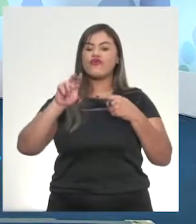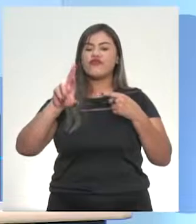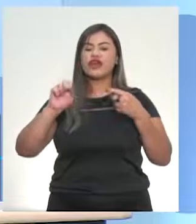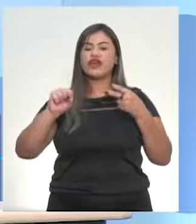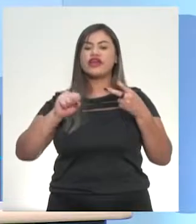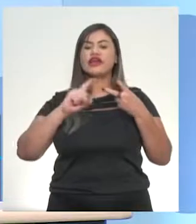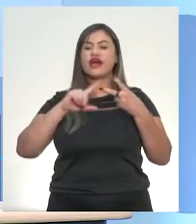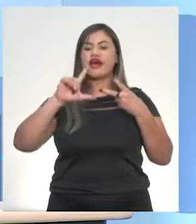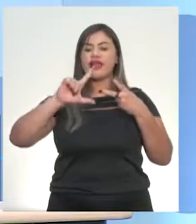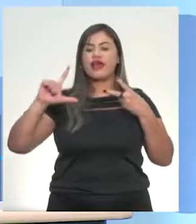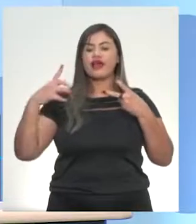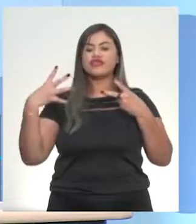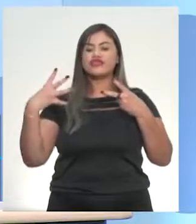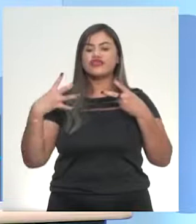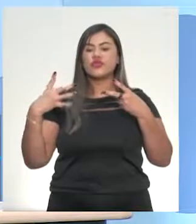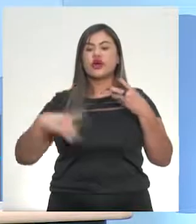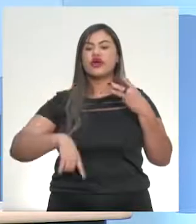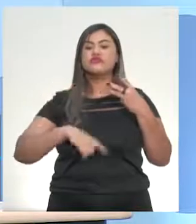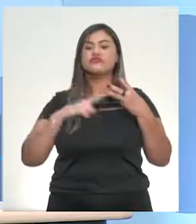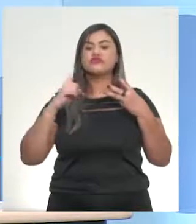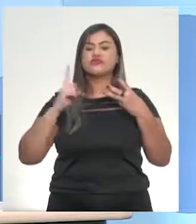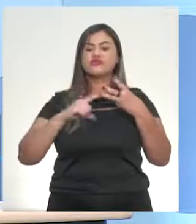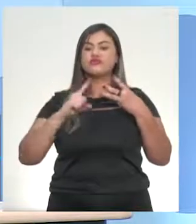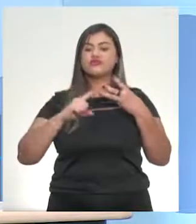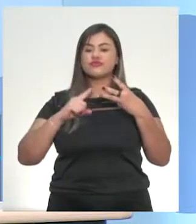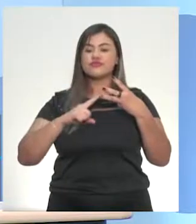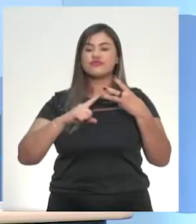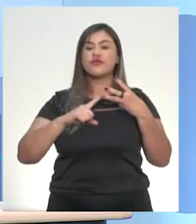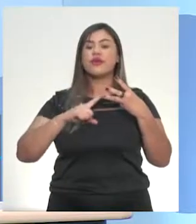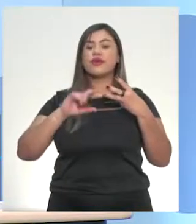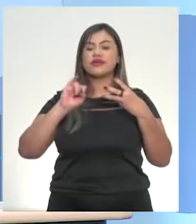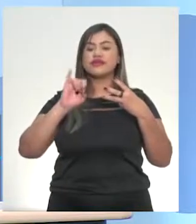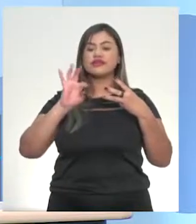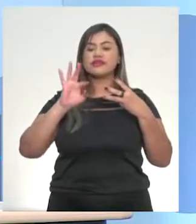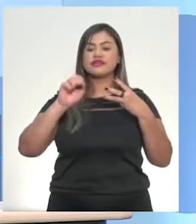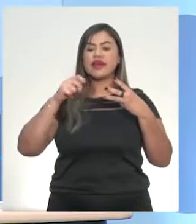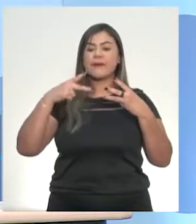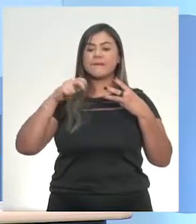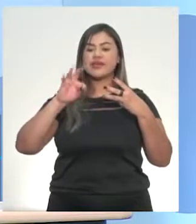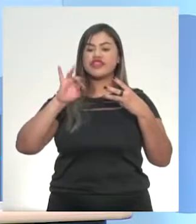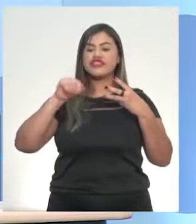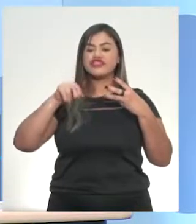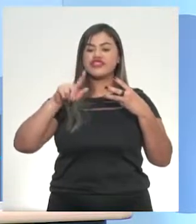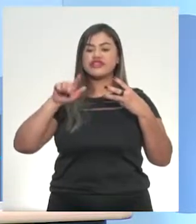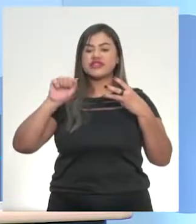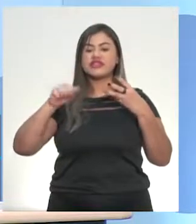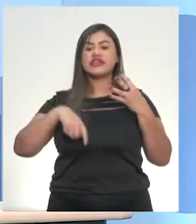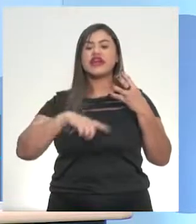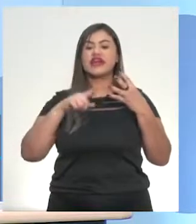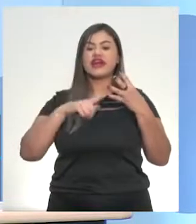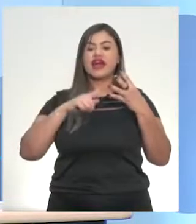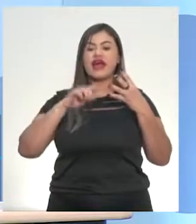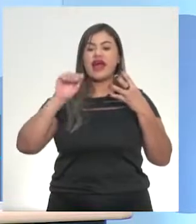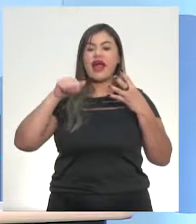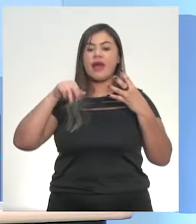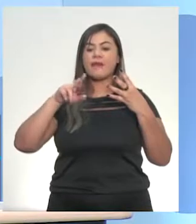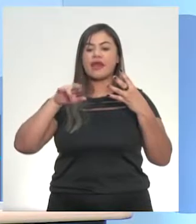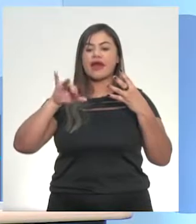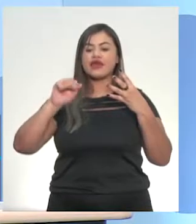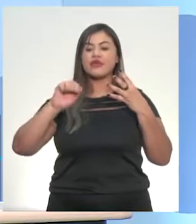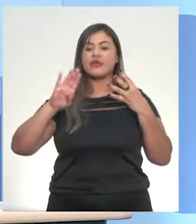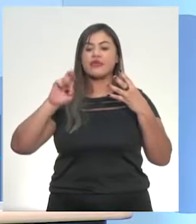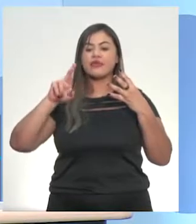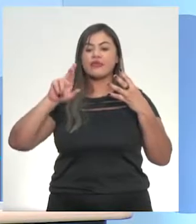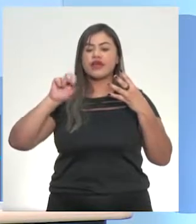Leste 4, da Escola Antônio Silvio da Cunha Bueno, pessoal de Itapetininga, da Escola Jair Bart, e o pessoal de Américo Brasiliense, da